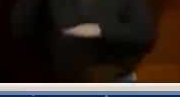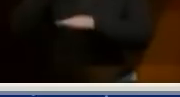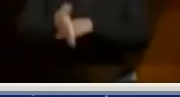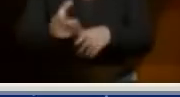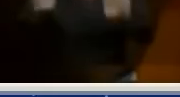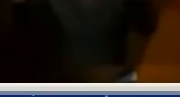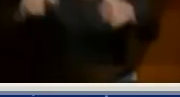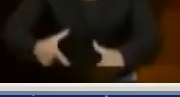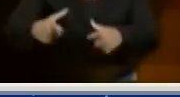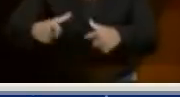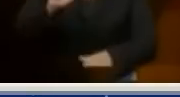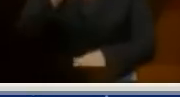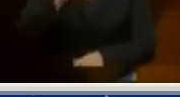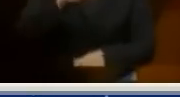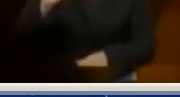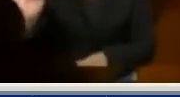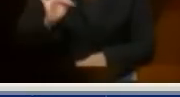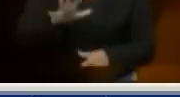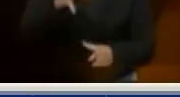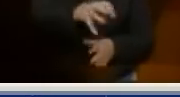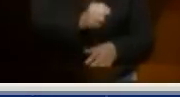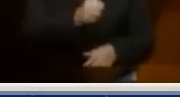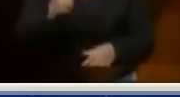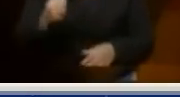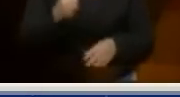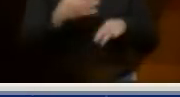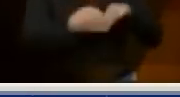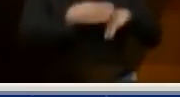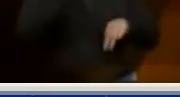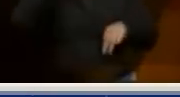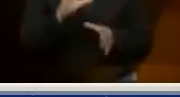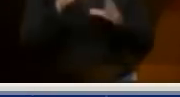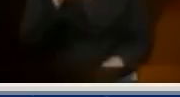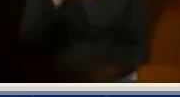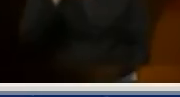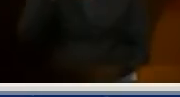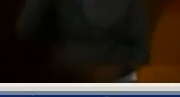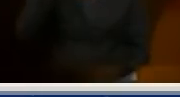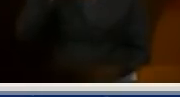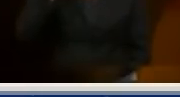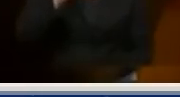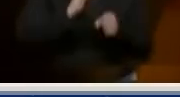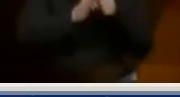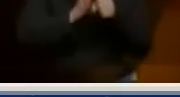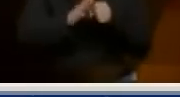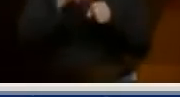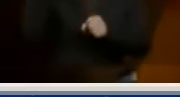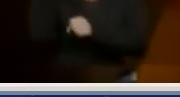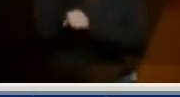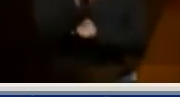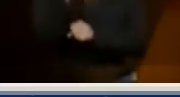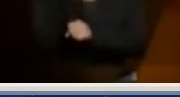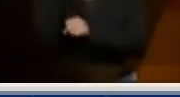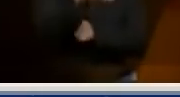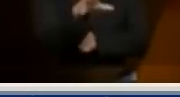Supremo e dos ministros que estão no TSE também e só o povo vai conseguir impedir que o